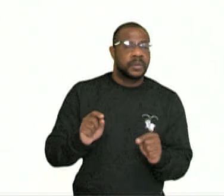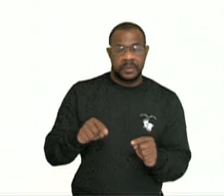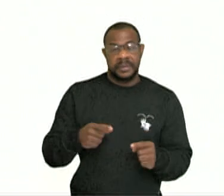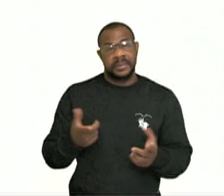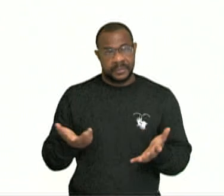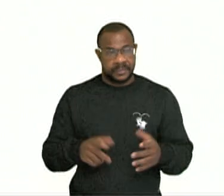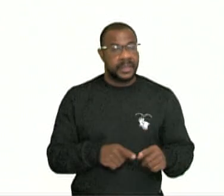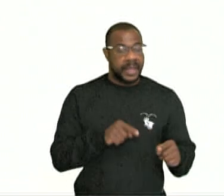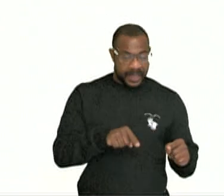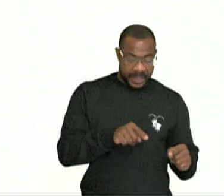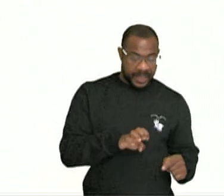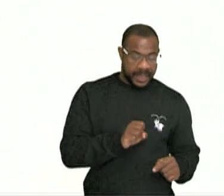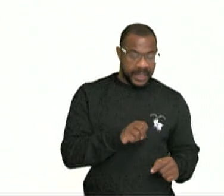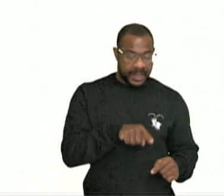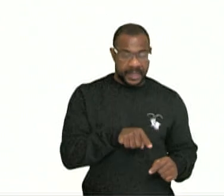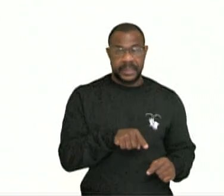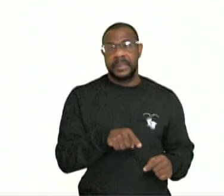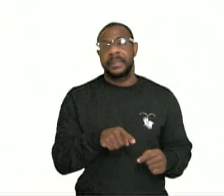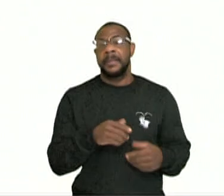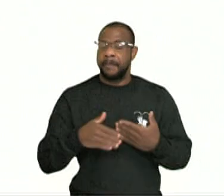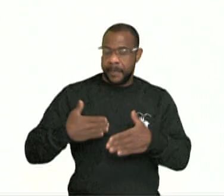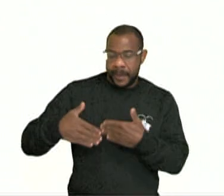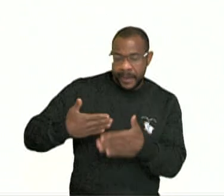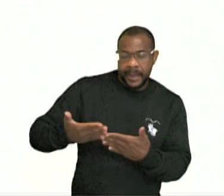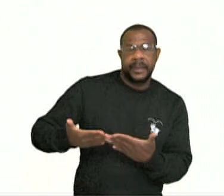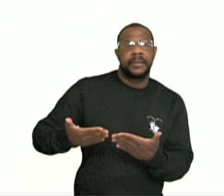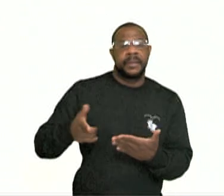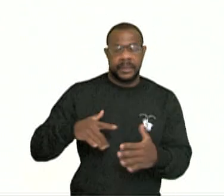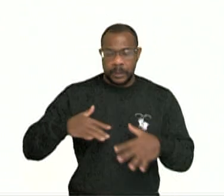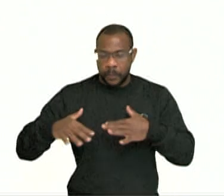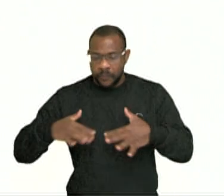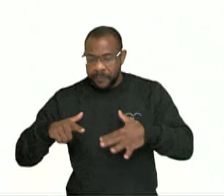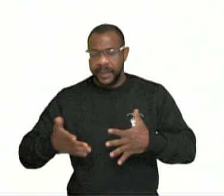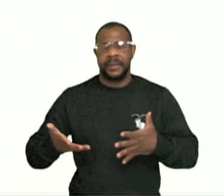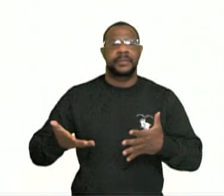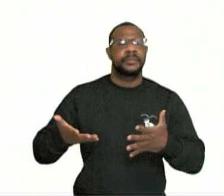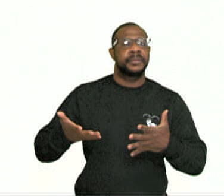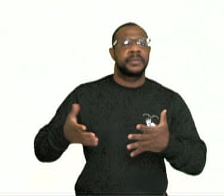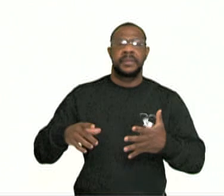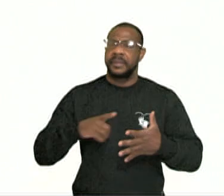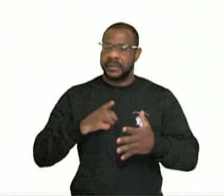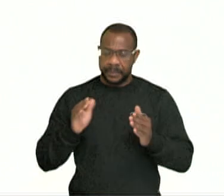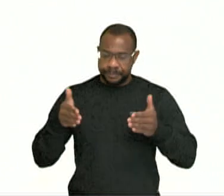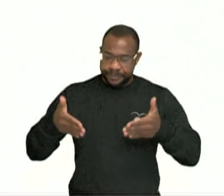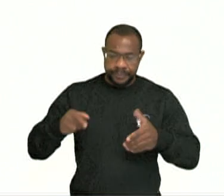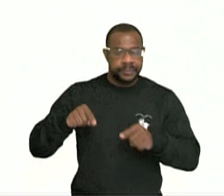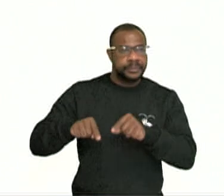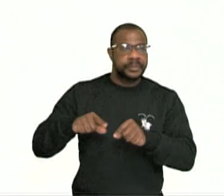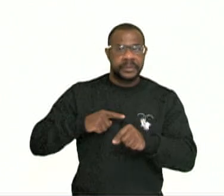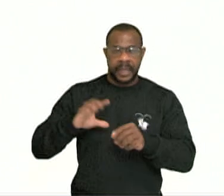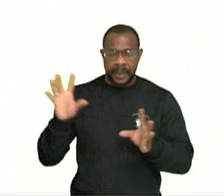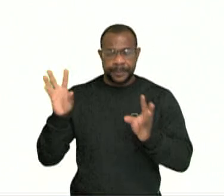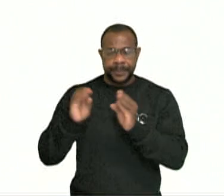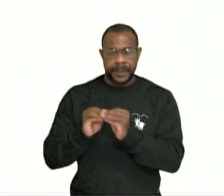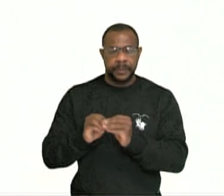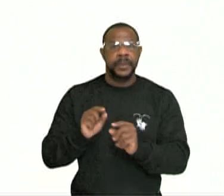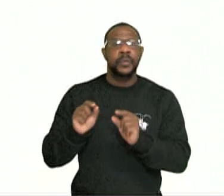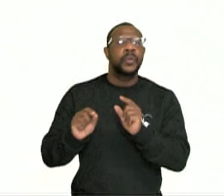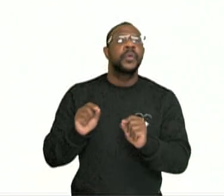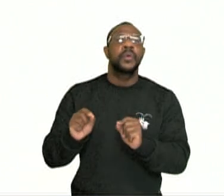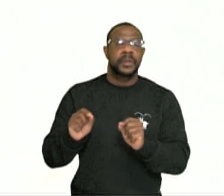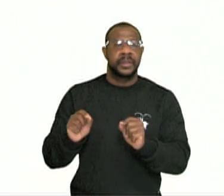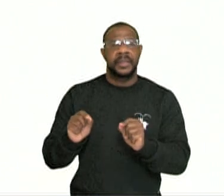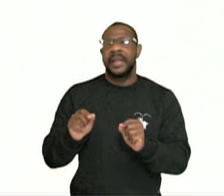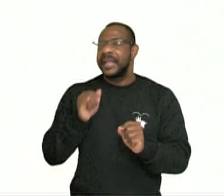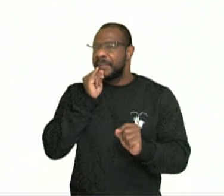digo, esse processo, ou tal processo, esse movimento. Então, eu estou sintetizando, eu estou resumindo é